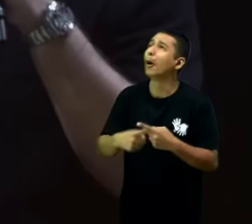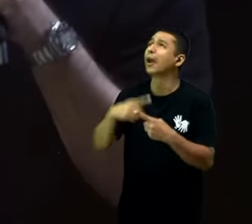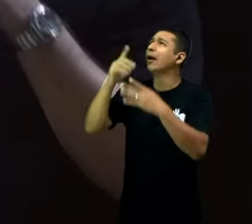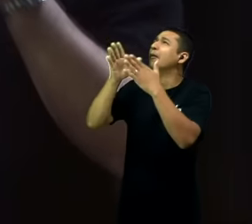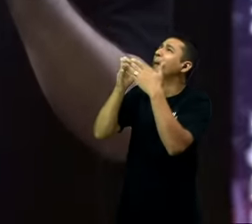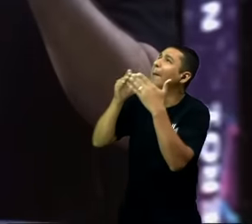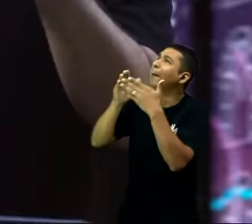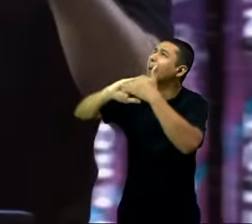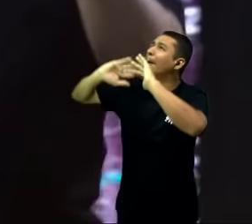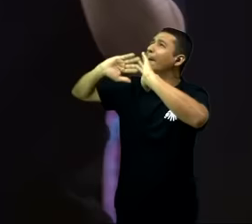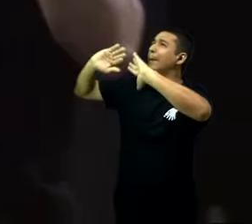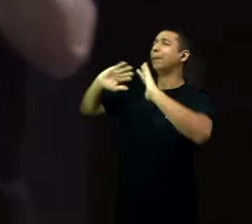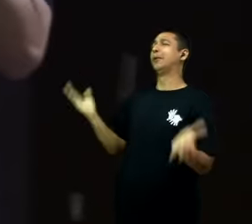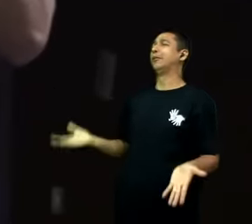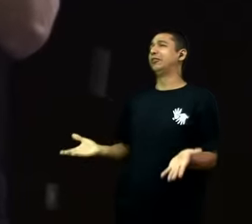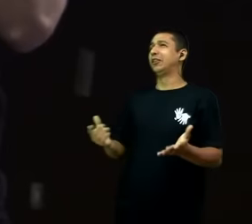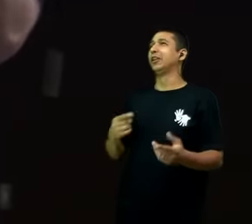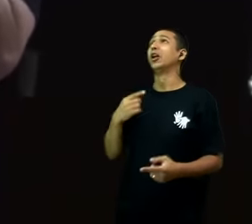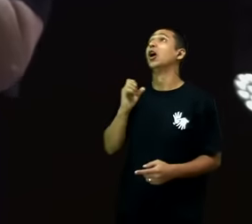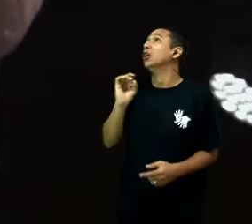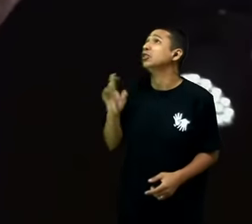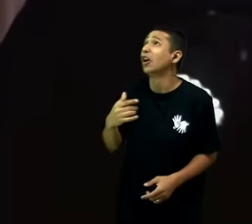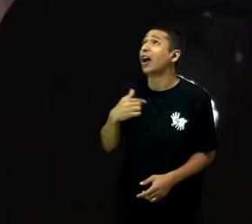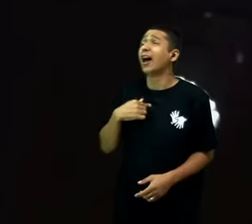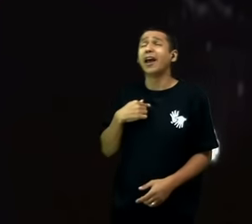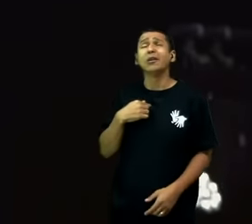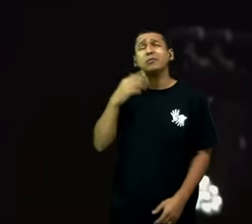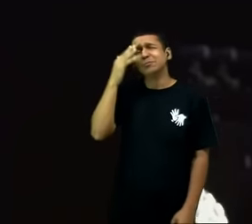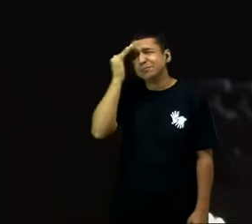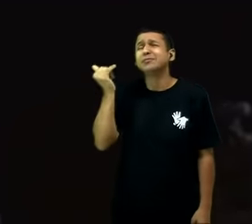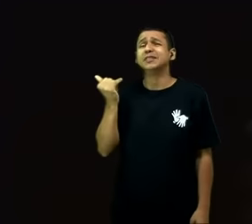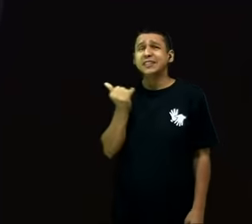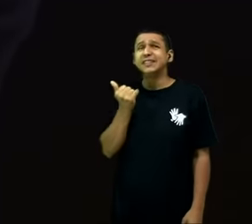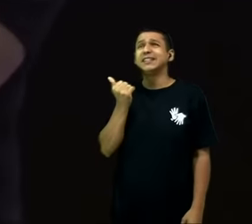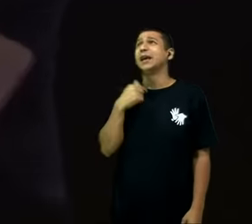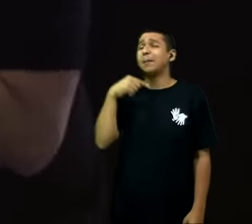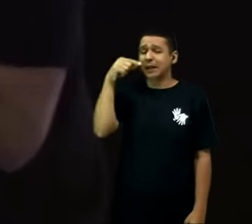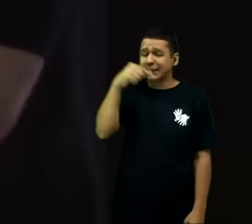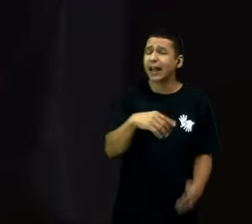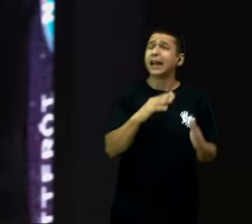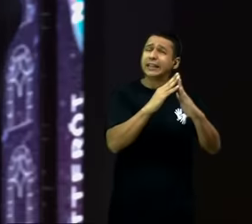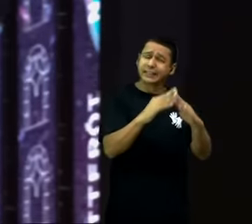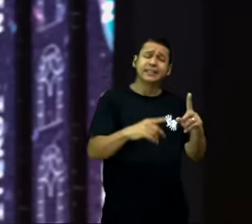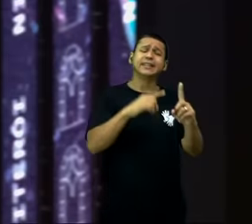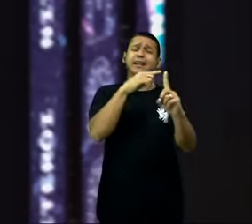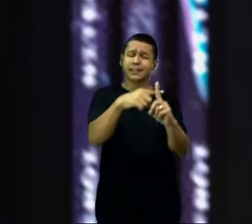isso? Senhor? Só eu sei o que eu faço pra estar na igreja.